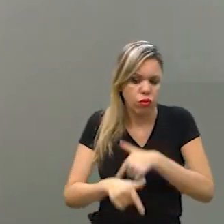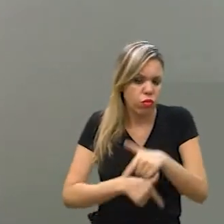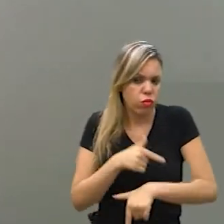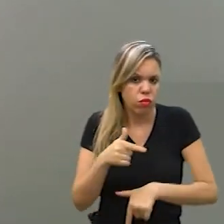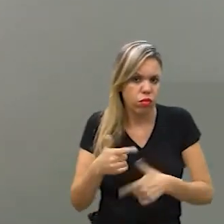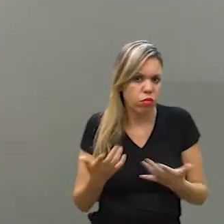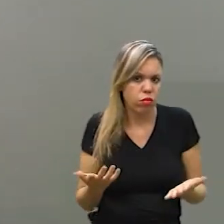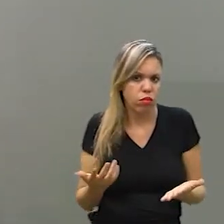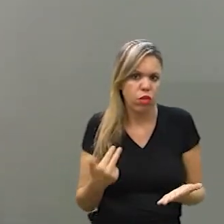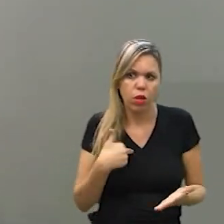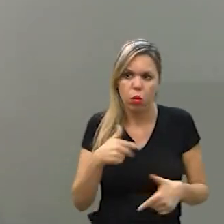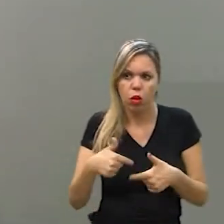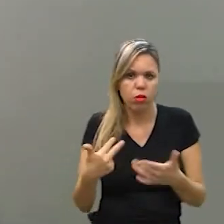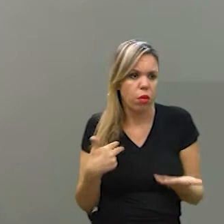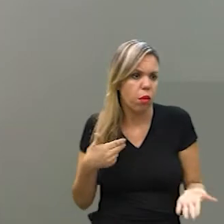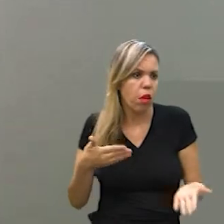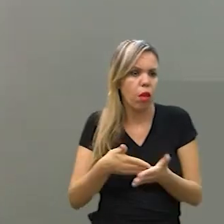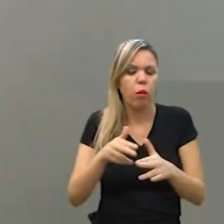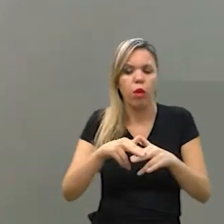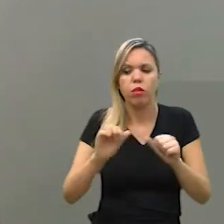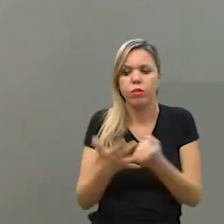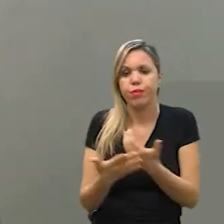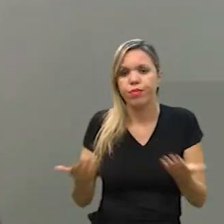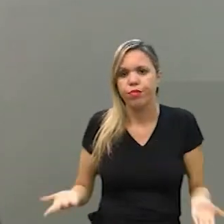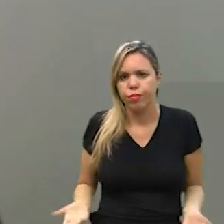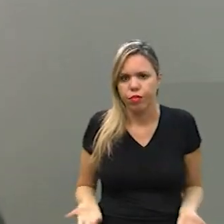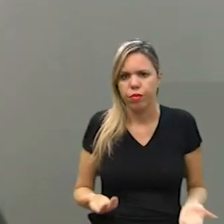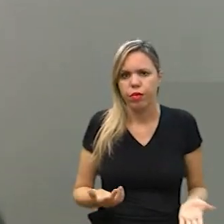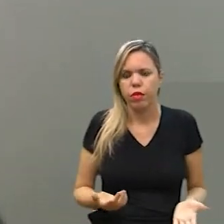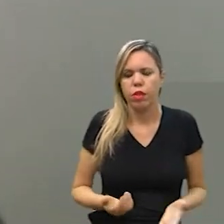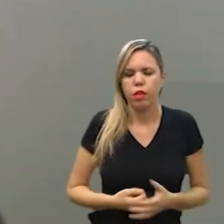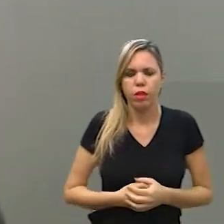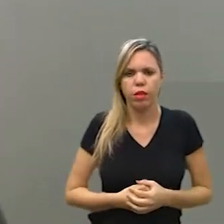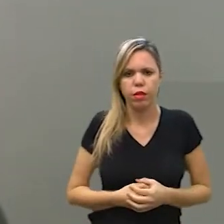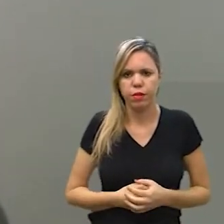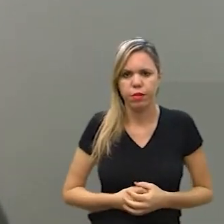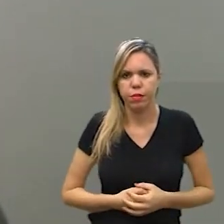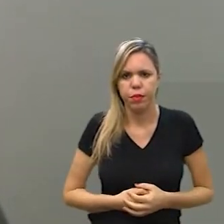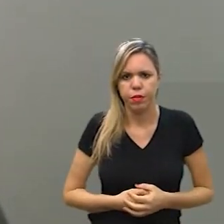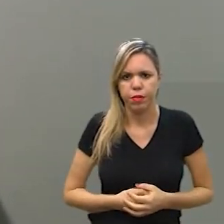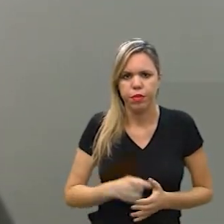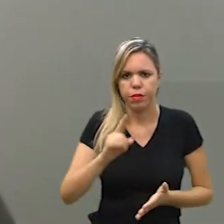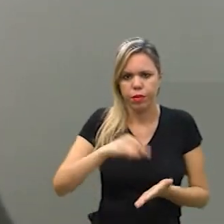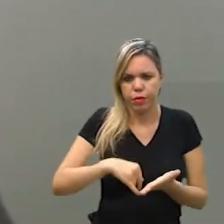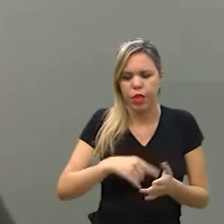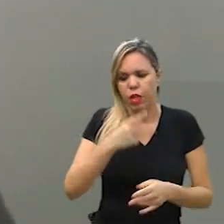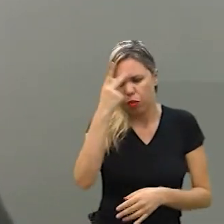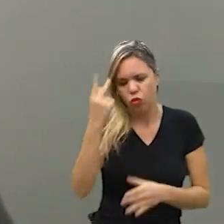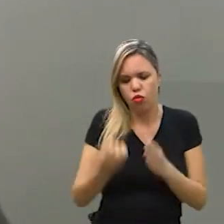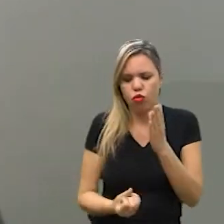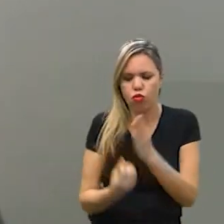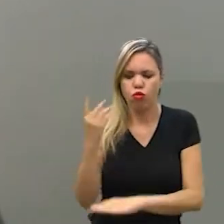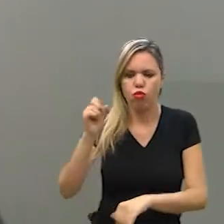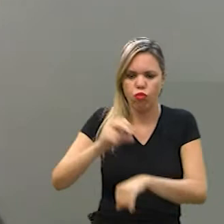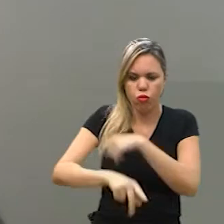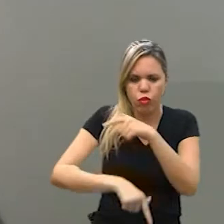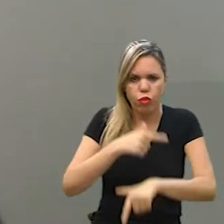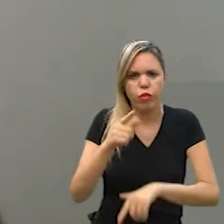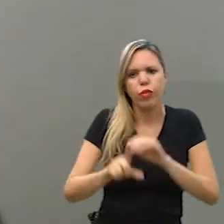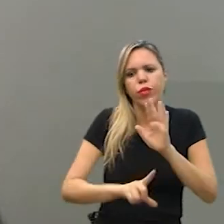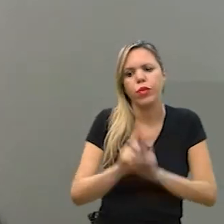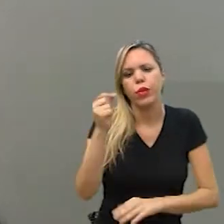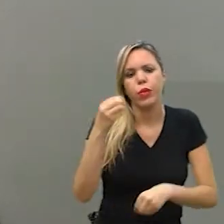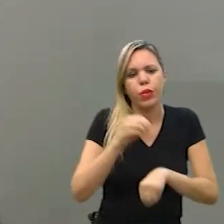empresários, trabalhadores informais que não podem trabalhar por conta da pandemia, enquanto esses que geram